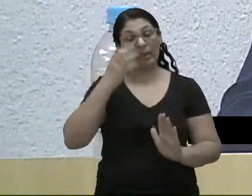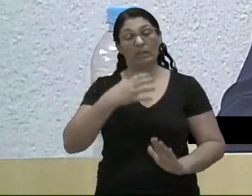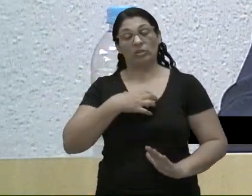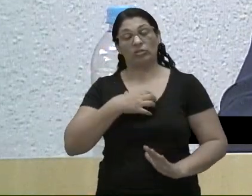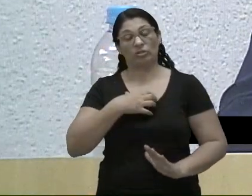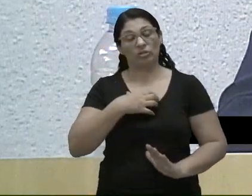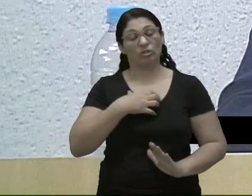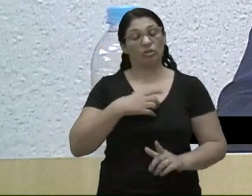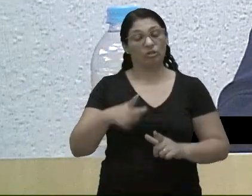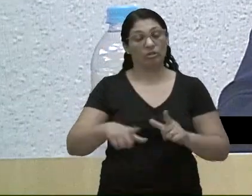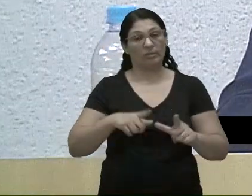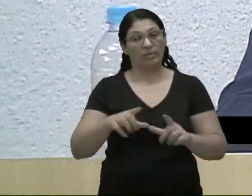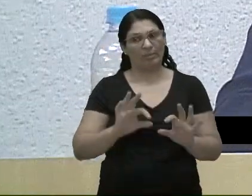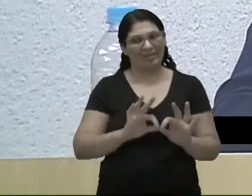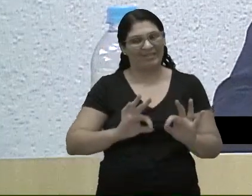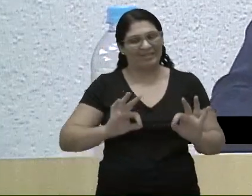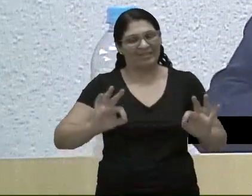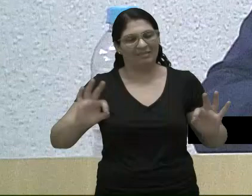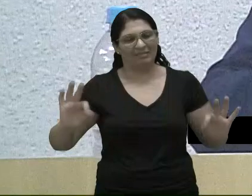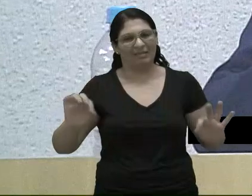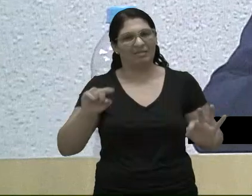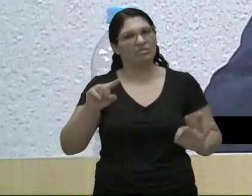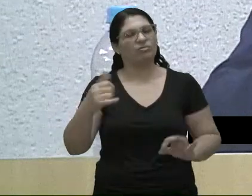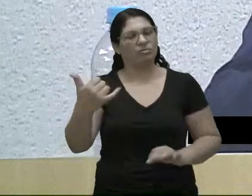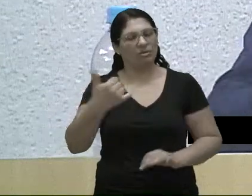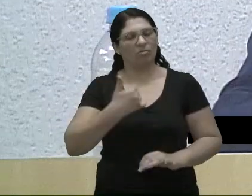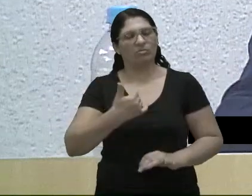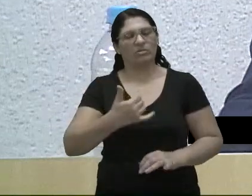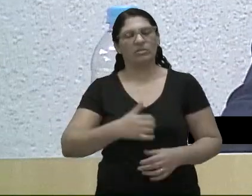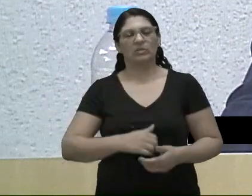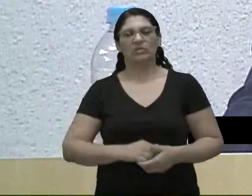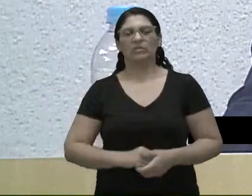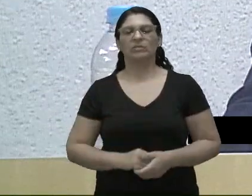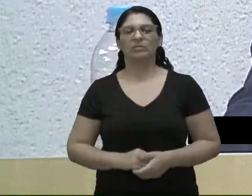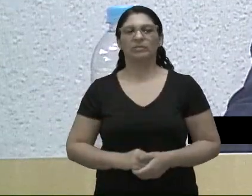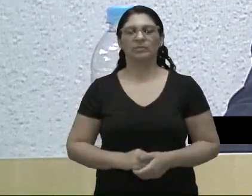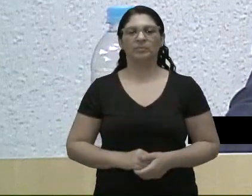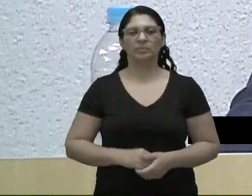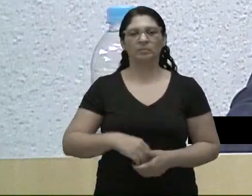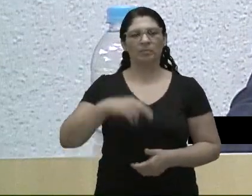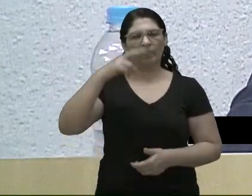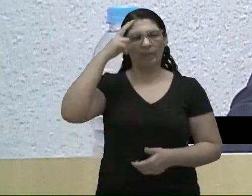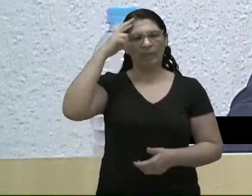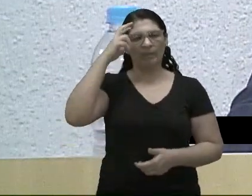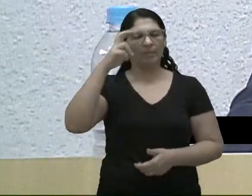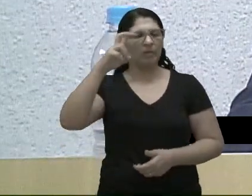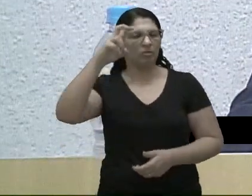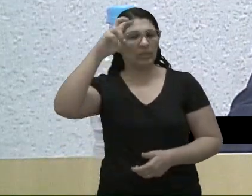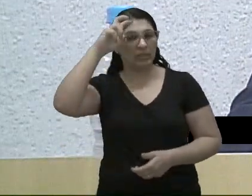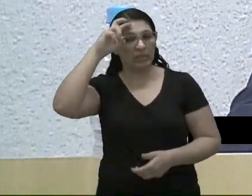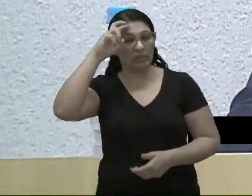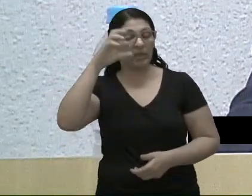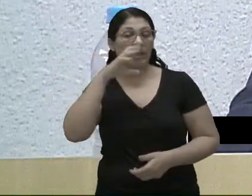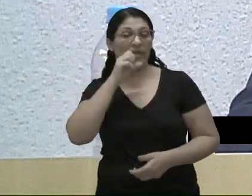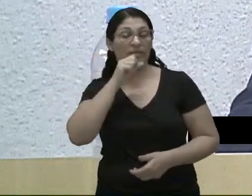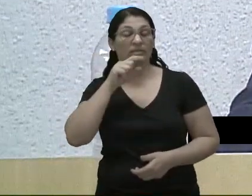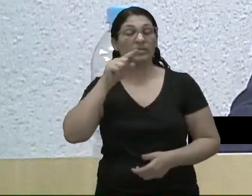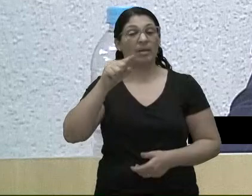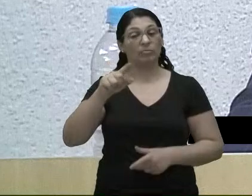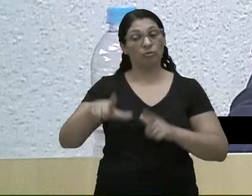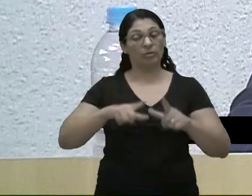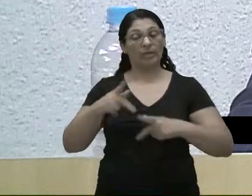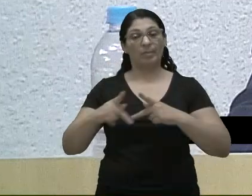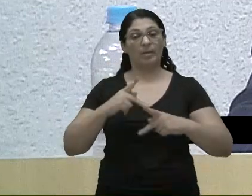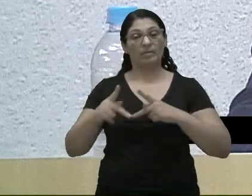jornada tão extensa que o senhor está relatando para a gente. Lembrando que quinta e sábado o senhor está em São José dos Campos, segunda